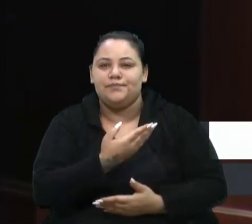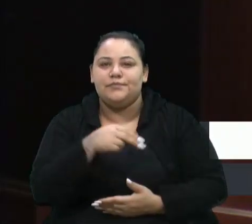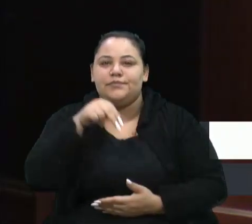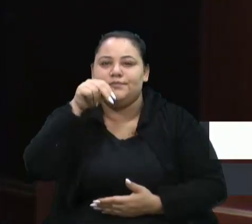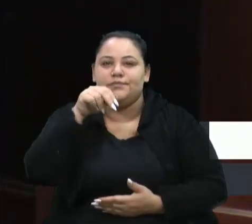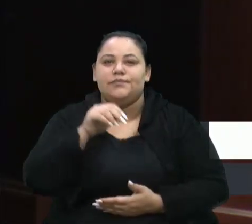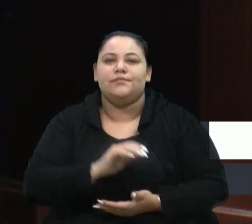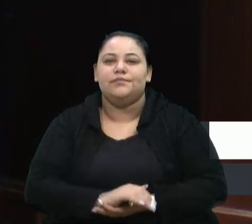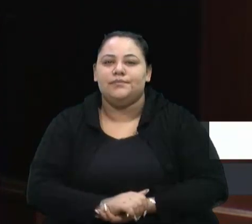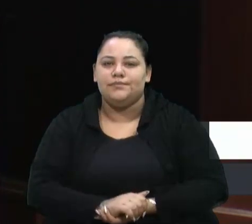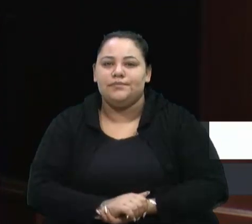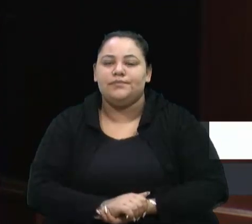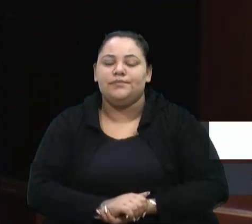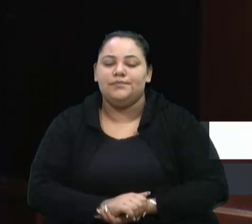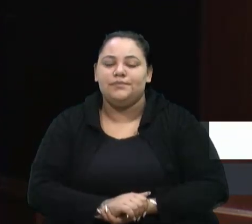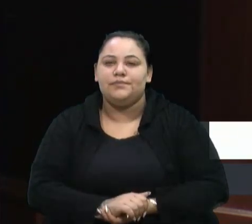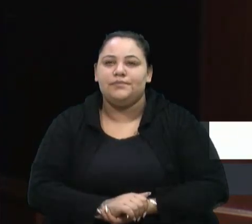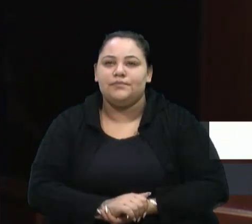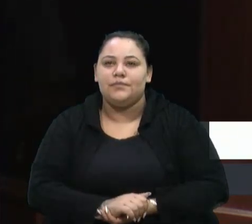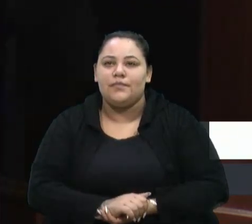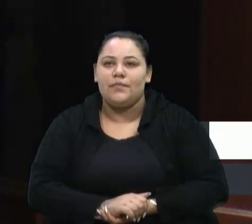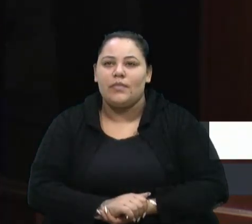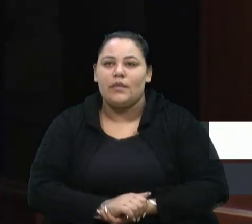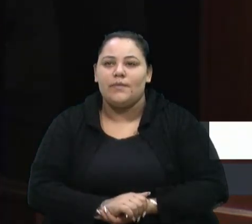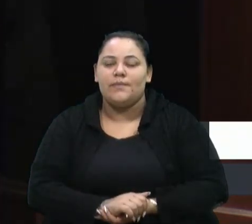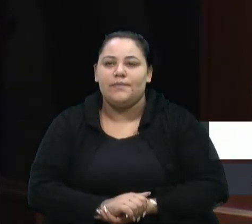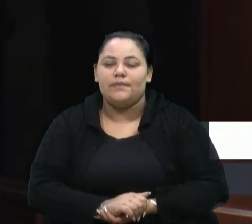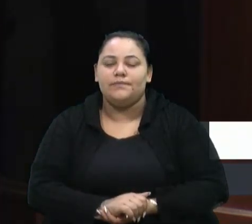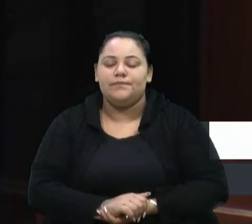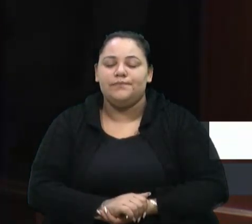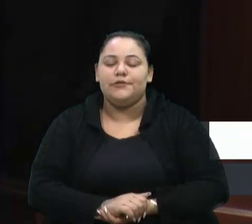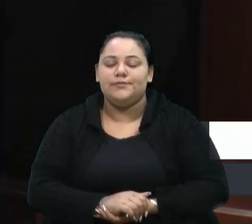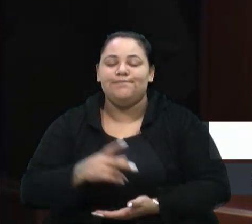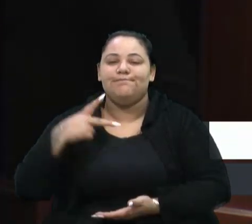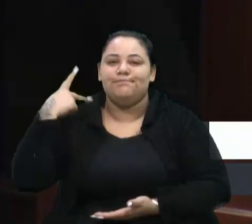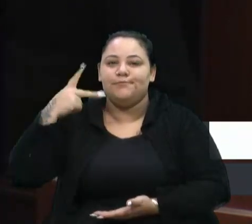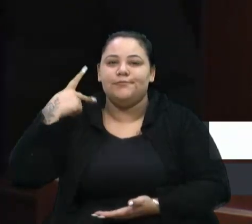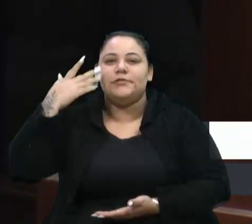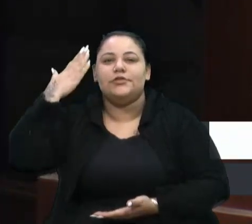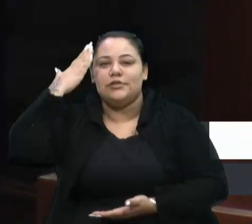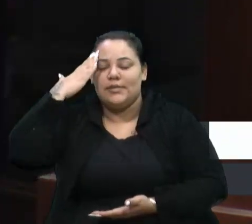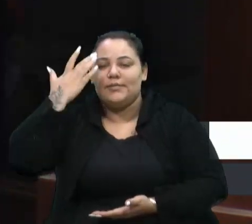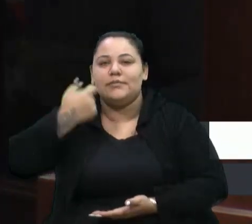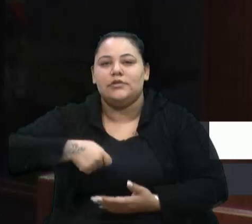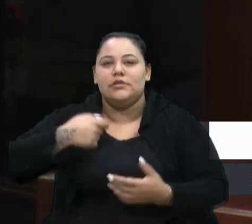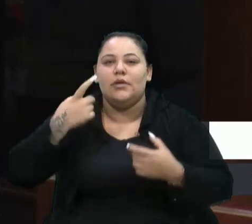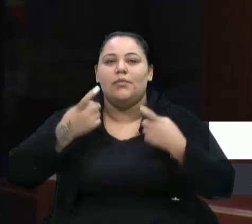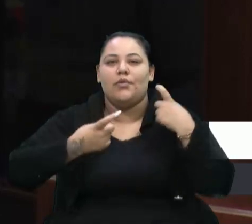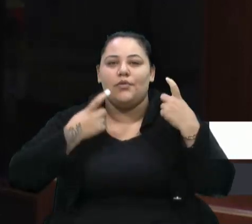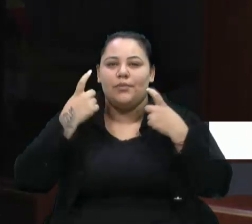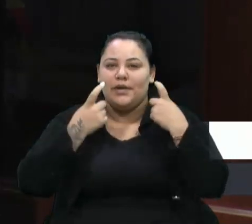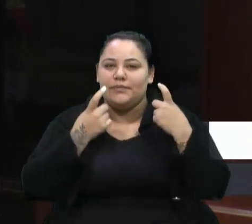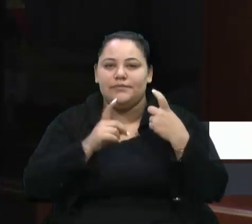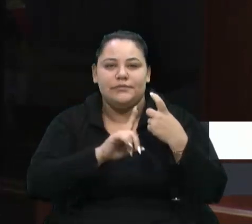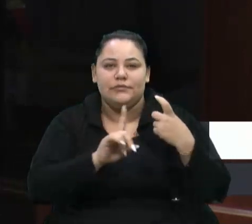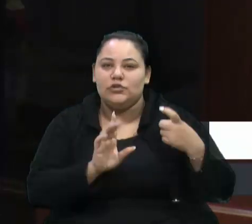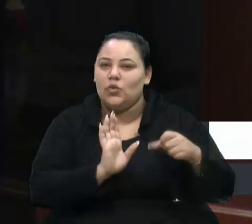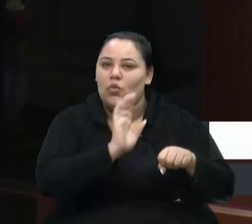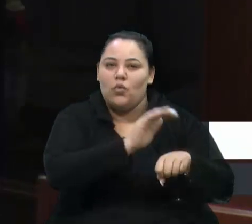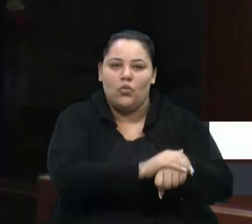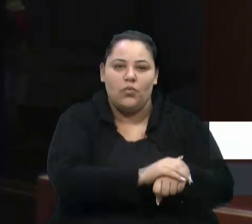Então, vereadores, sabemos que nós temos preocupados e a gente não está culpando o Corpo